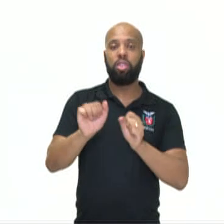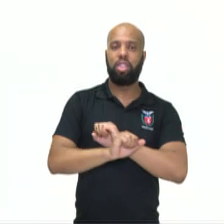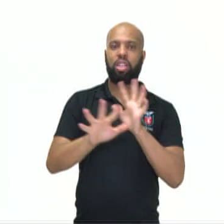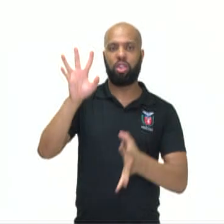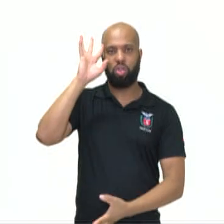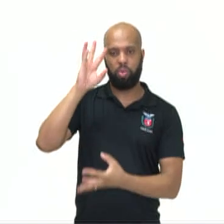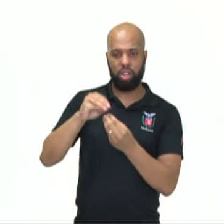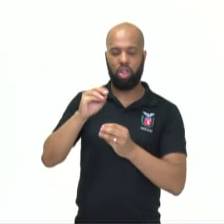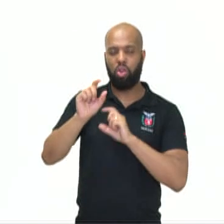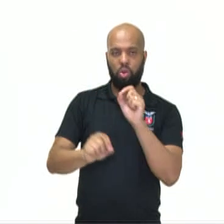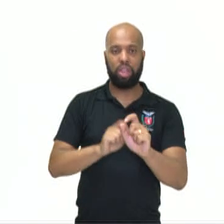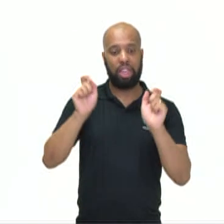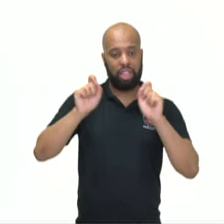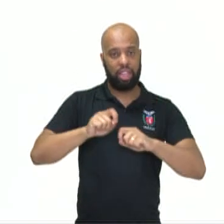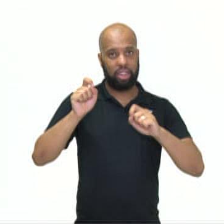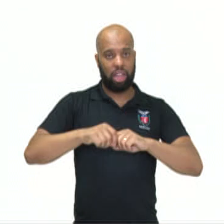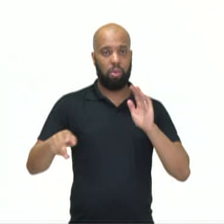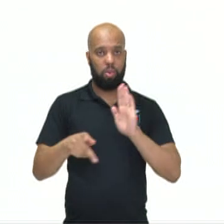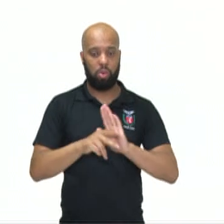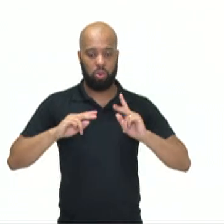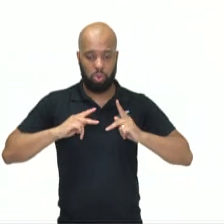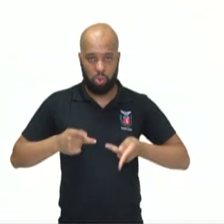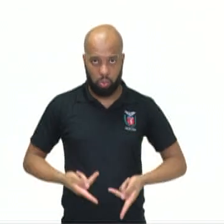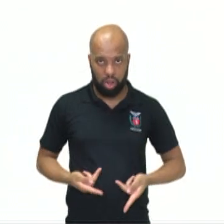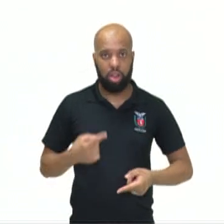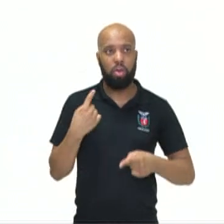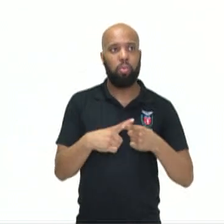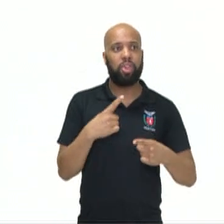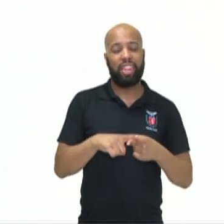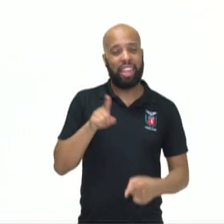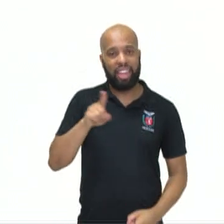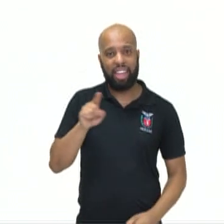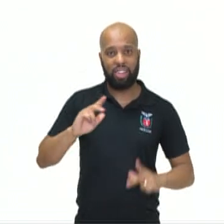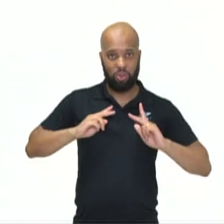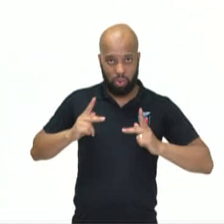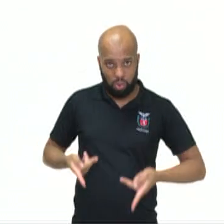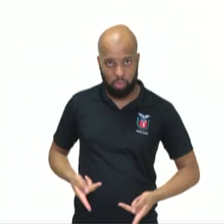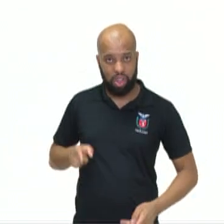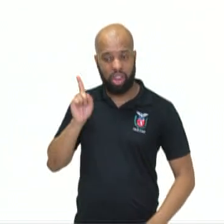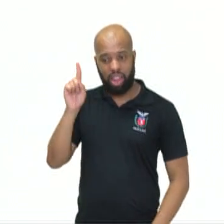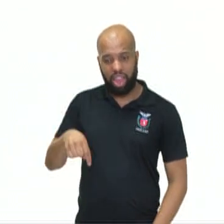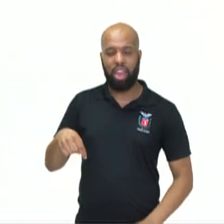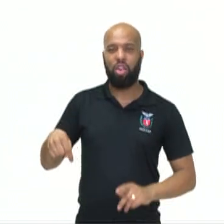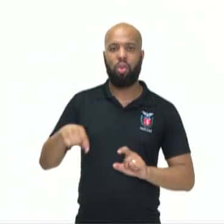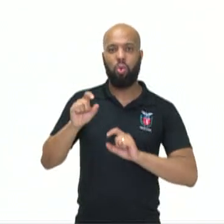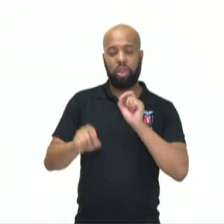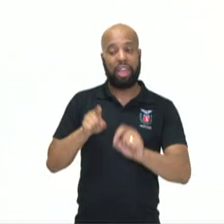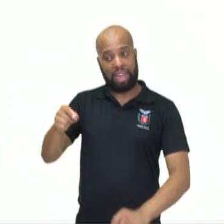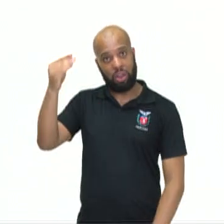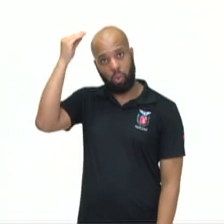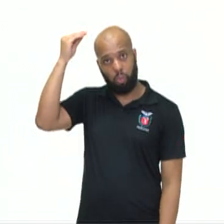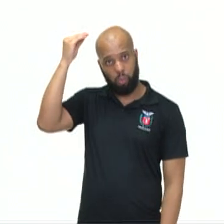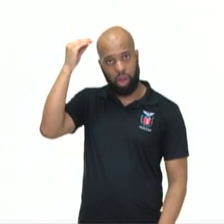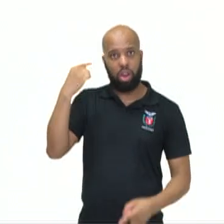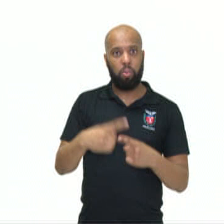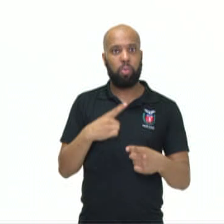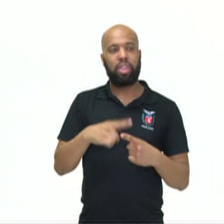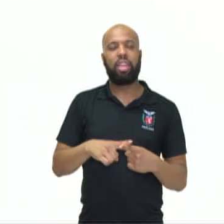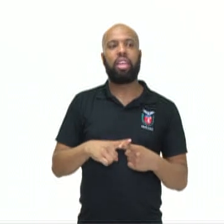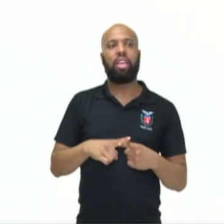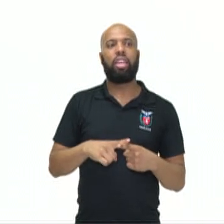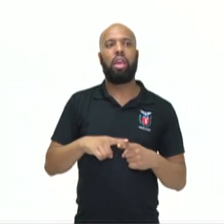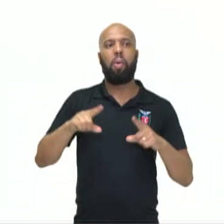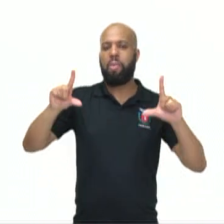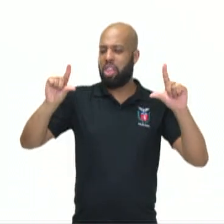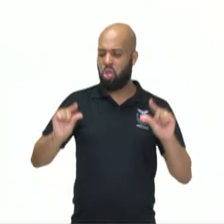é a saída do homem da menoridade pela qual é o próprio culpado. Menoridade